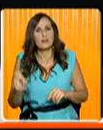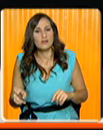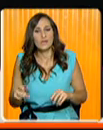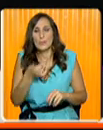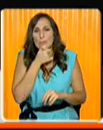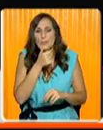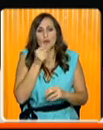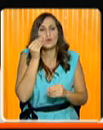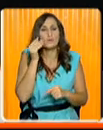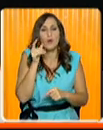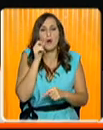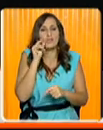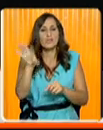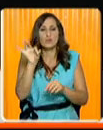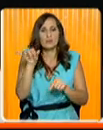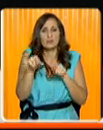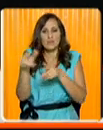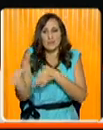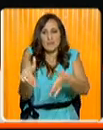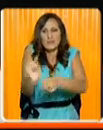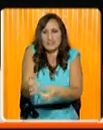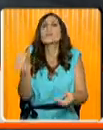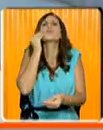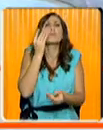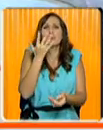é aflitivo. Como é que vocês escolhem isto? Quer dizer, não sei.